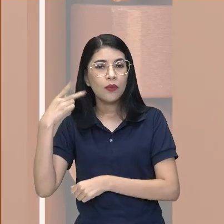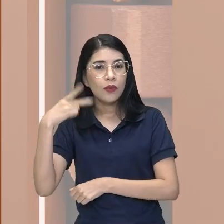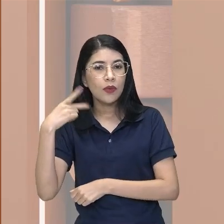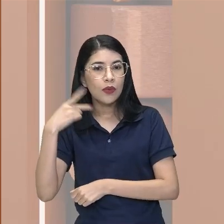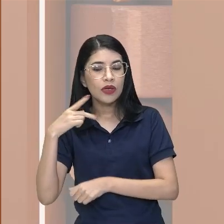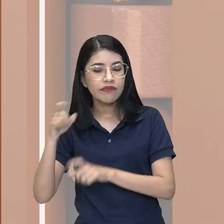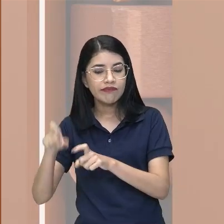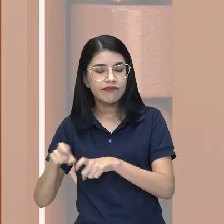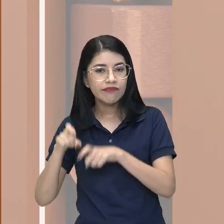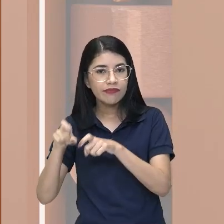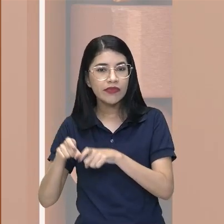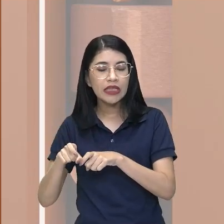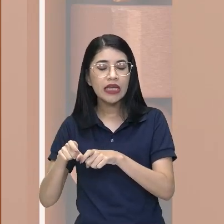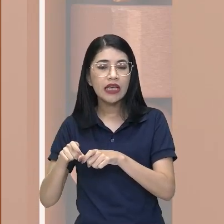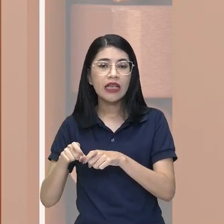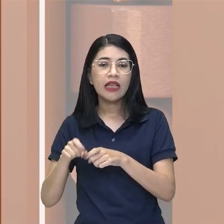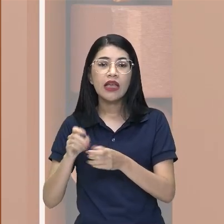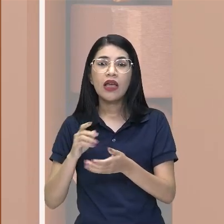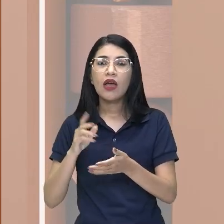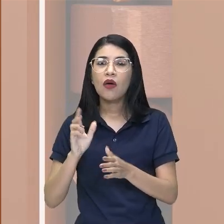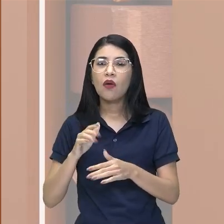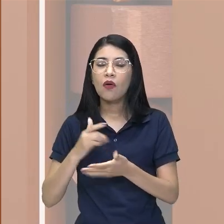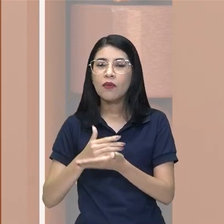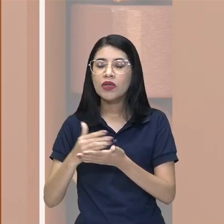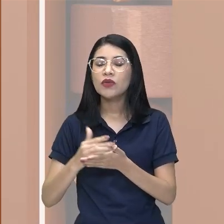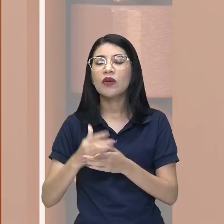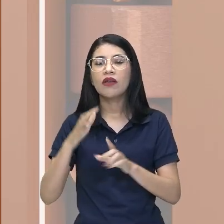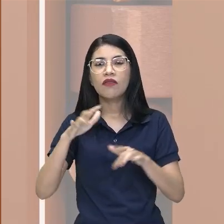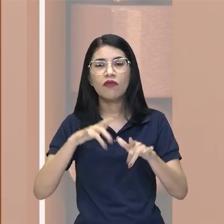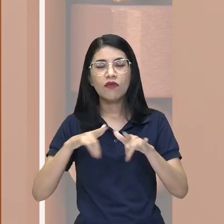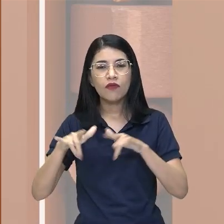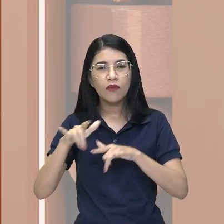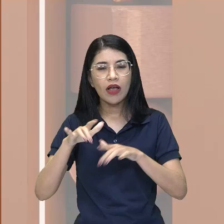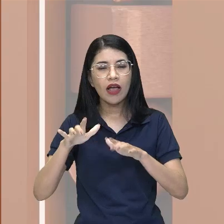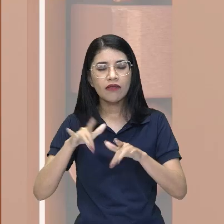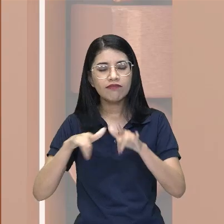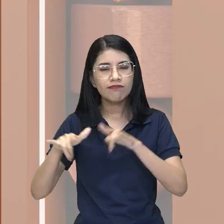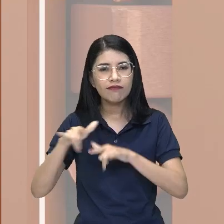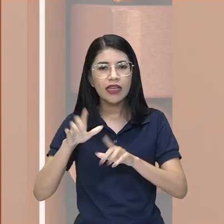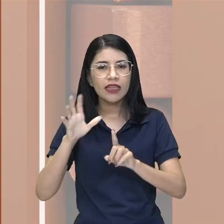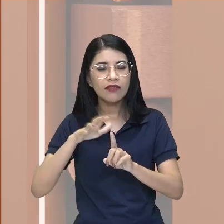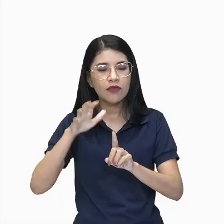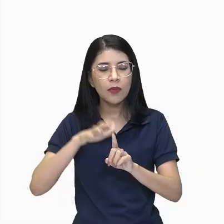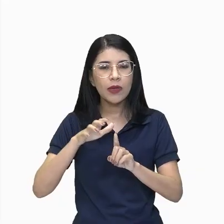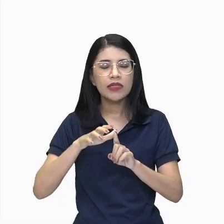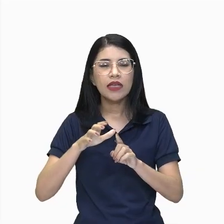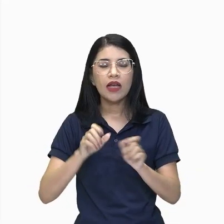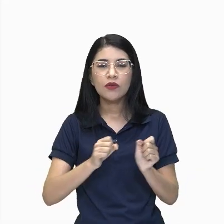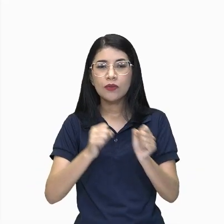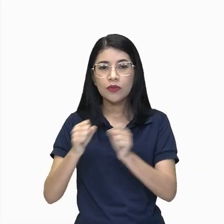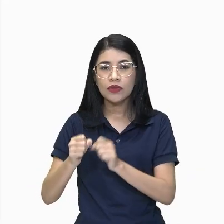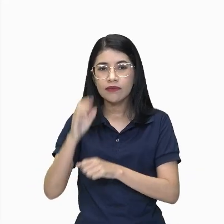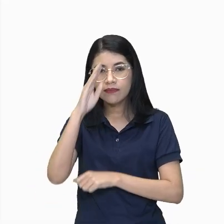elas vão, de fato, exercer uma influência direta no poder central. Vamos ao texto. Vamos lá,